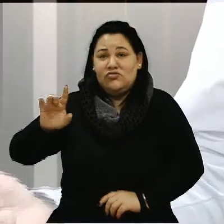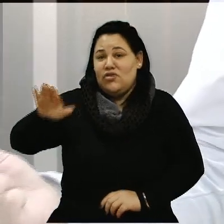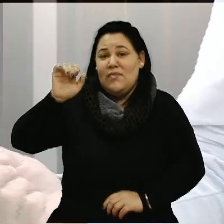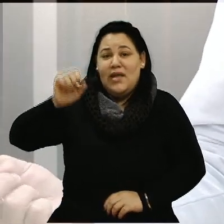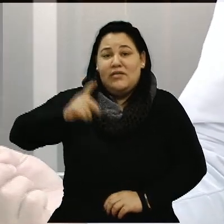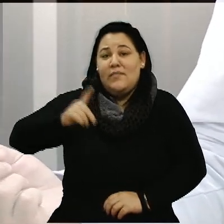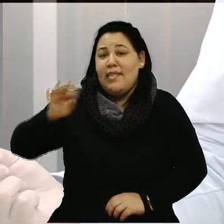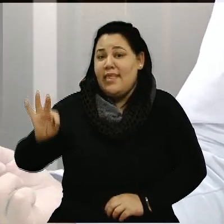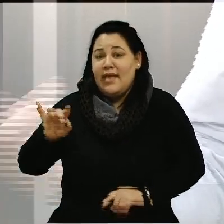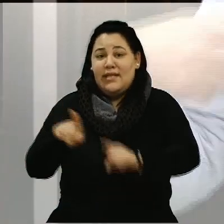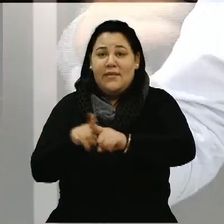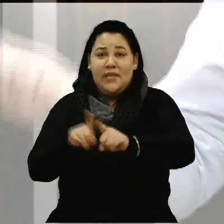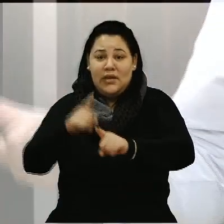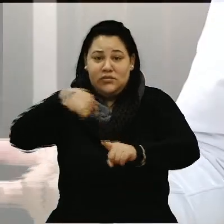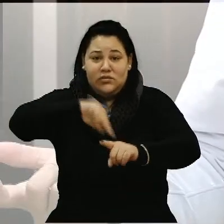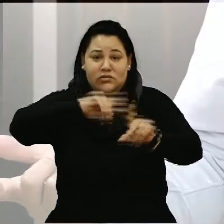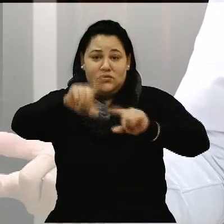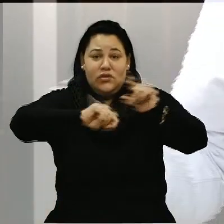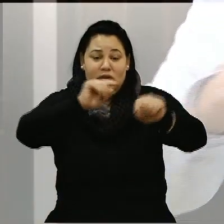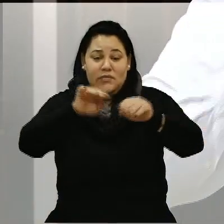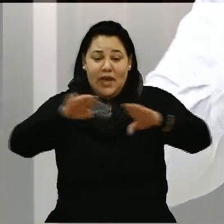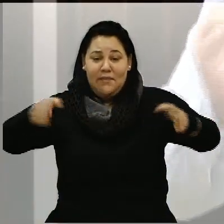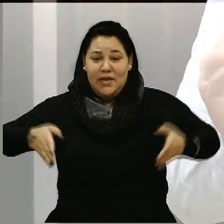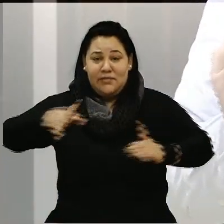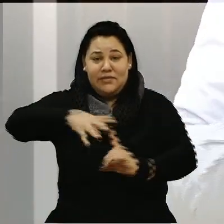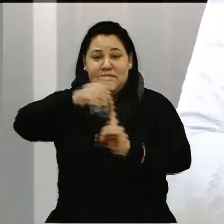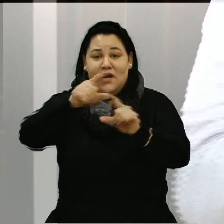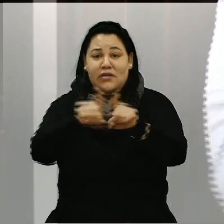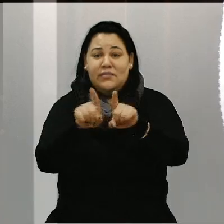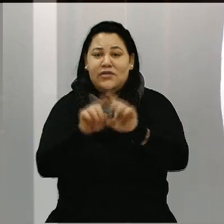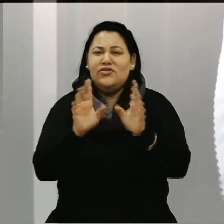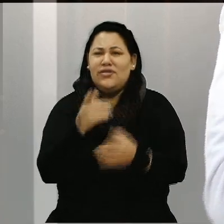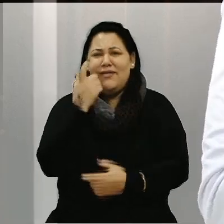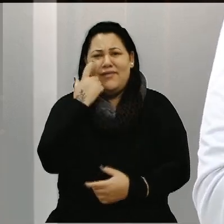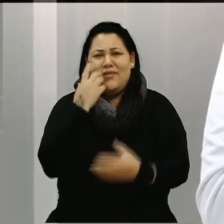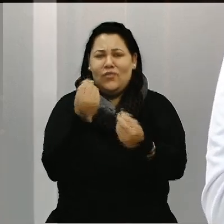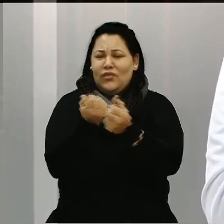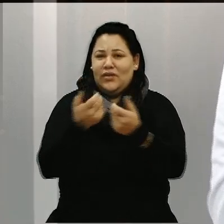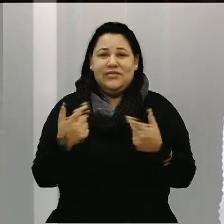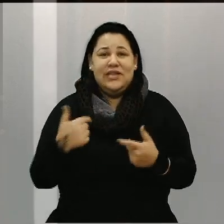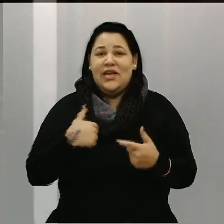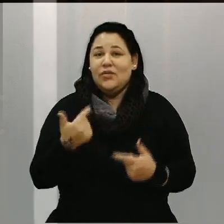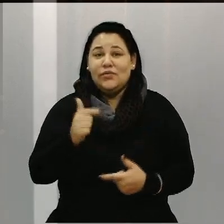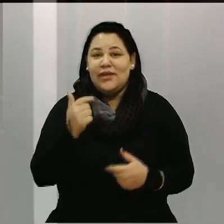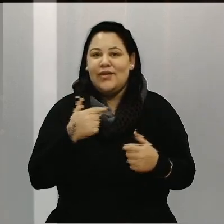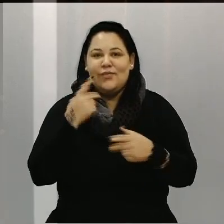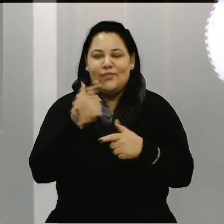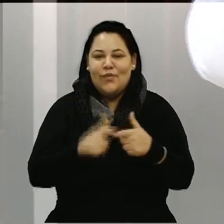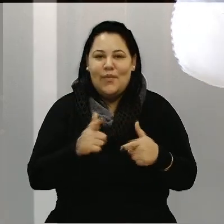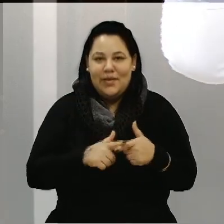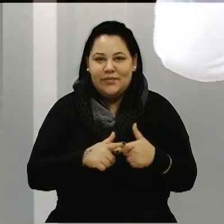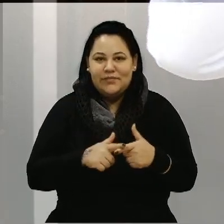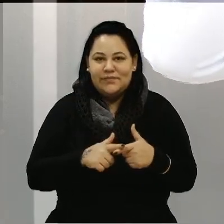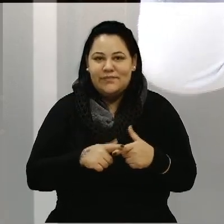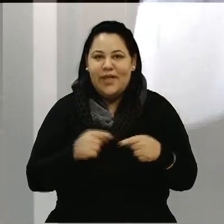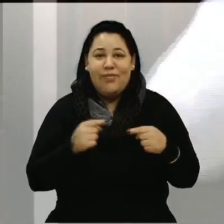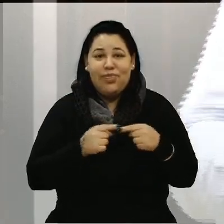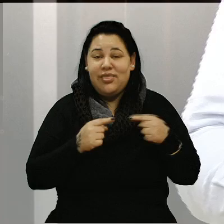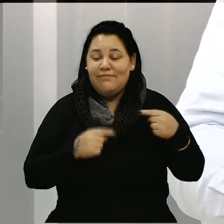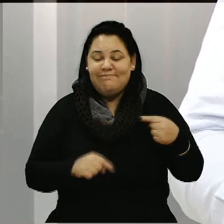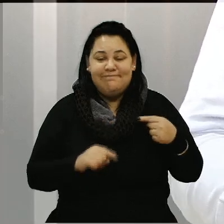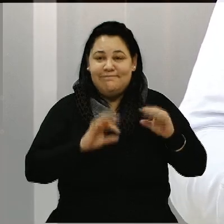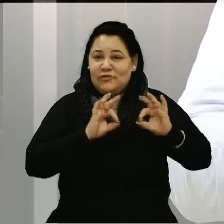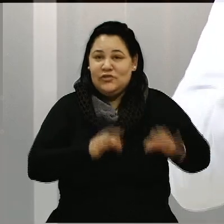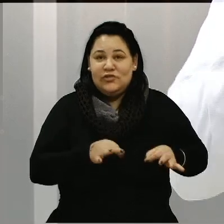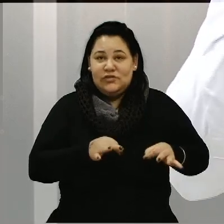nós escolhemos a mesa diretora por conta de emoção. E já vi muita coisa. Então, eu não tenho problema. Discordo da